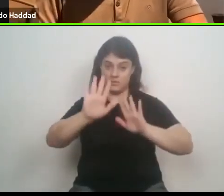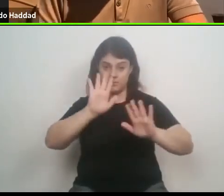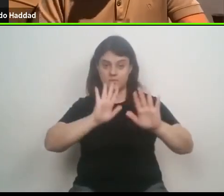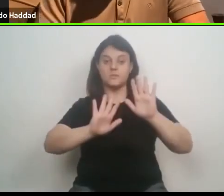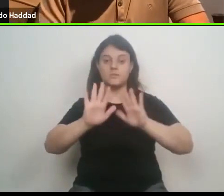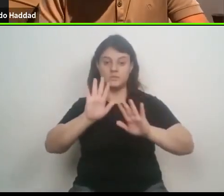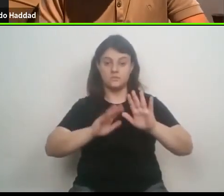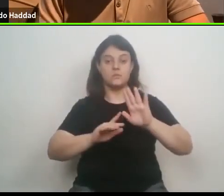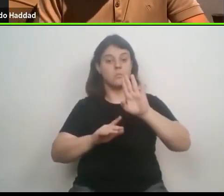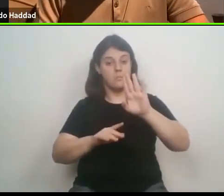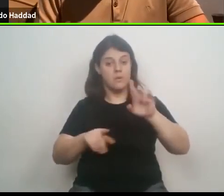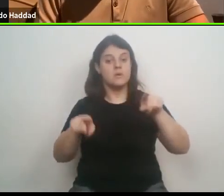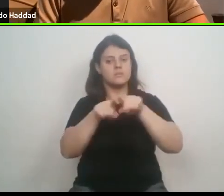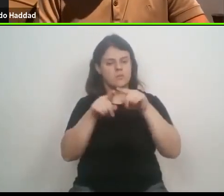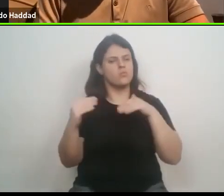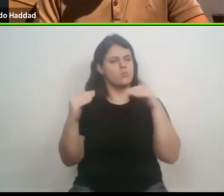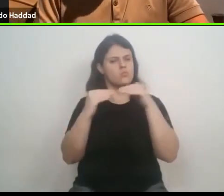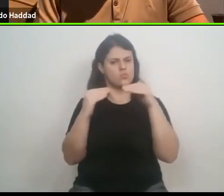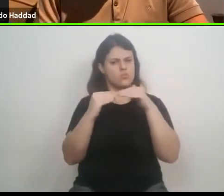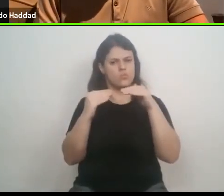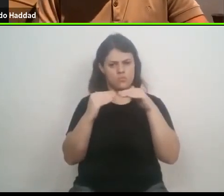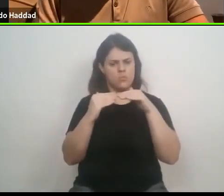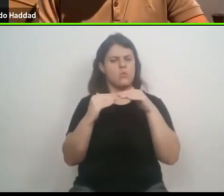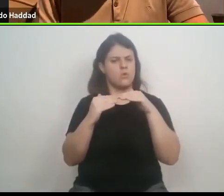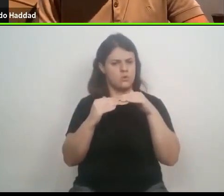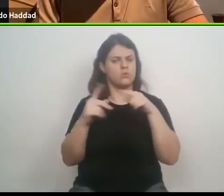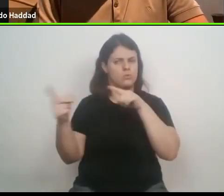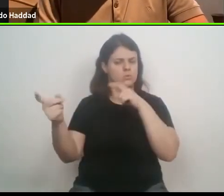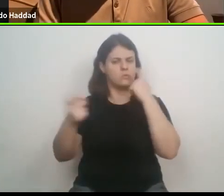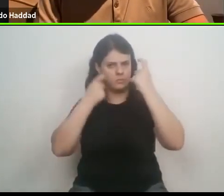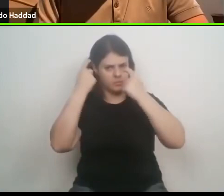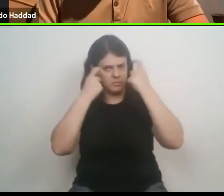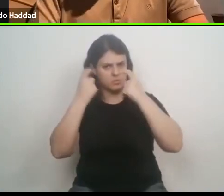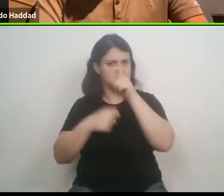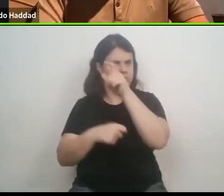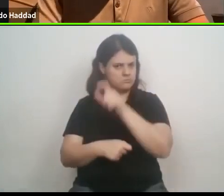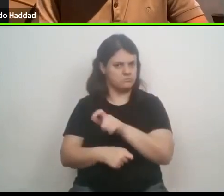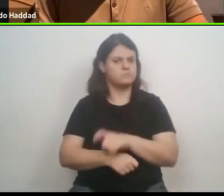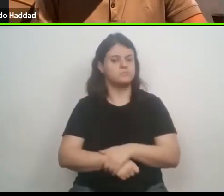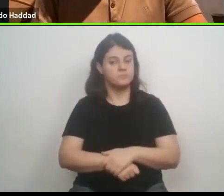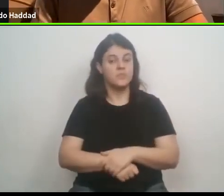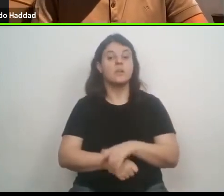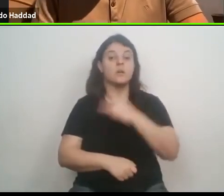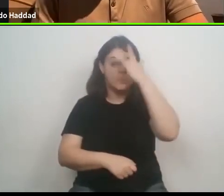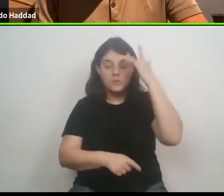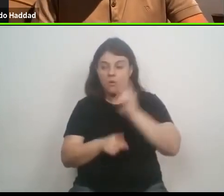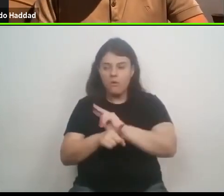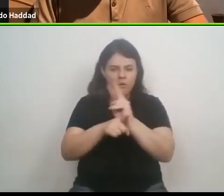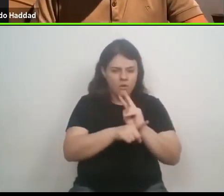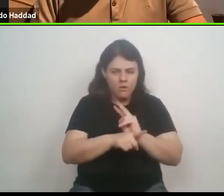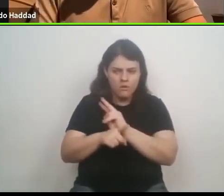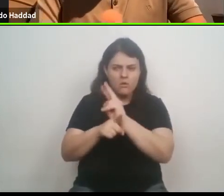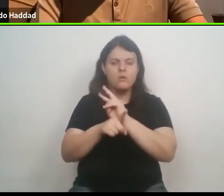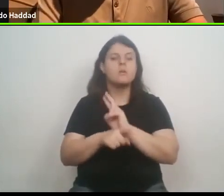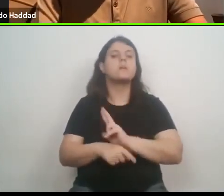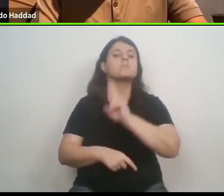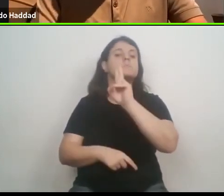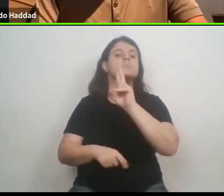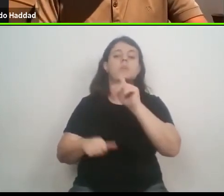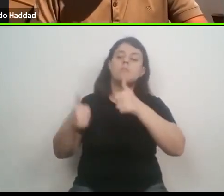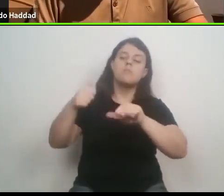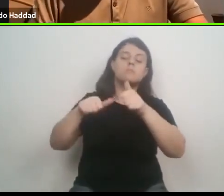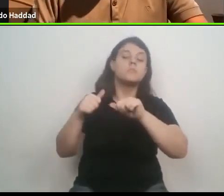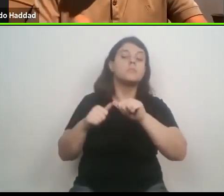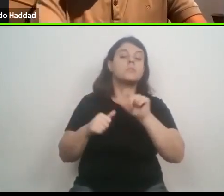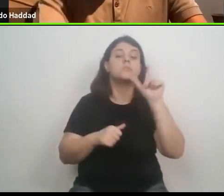eu estou muito de acordo com a preocupação do Léo Atushi. Quem fiscaliza, né, as